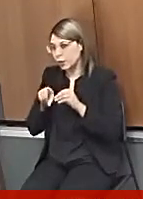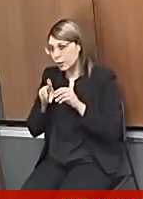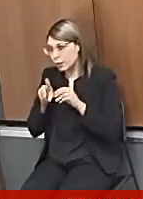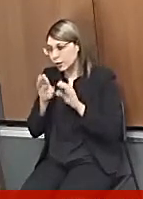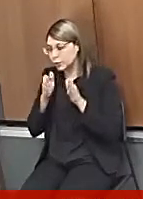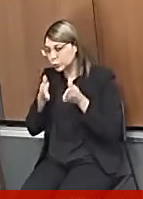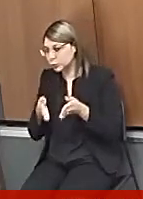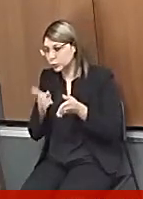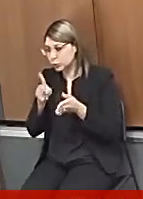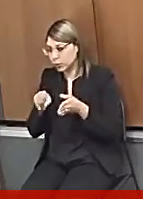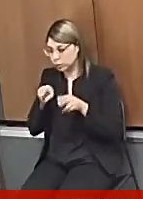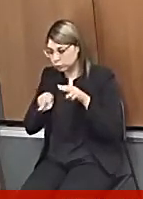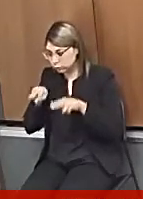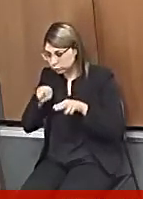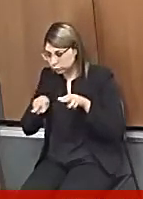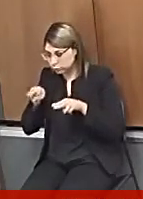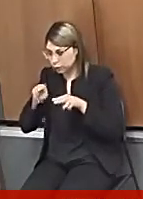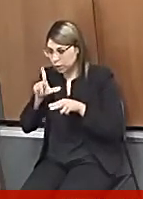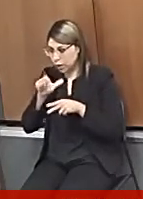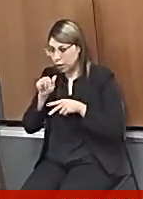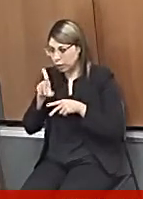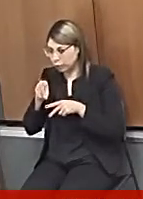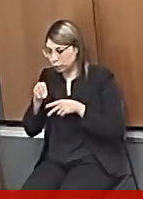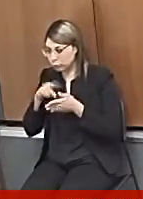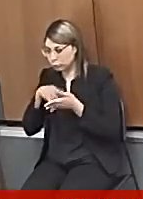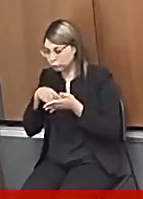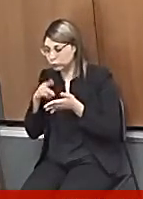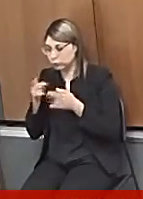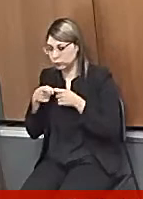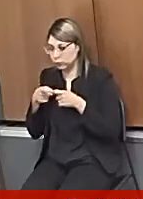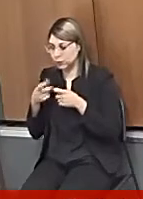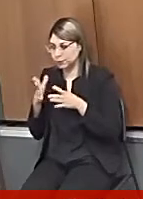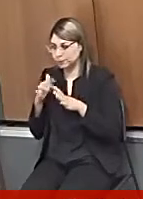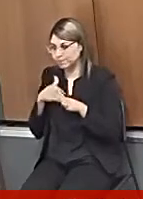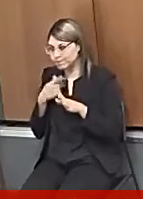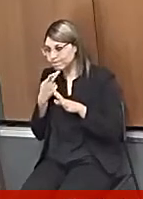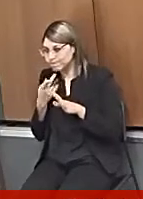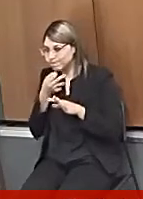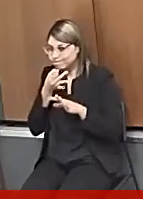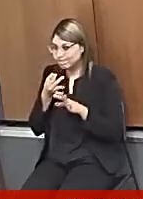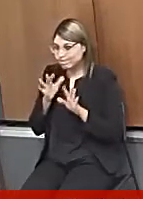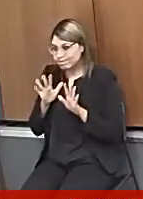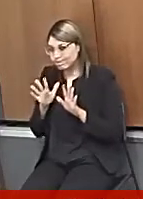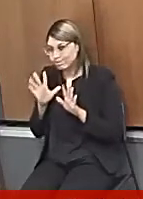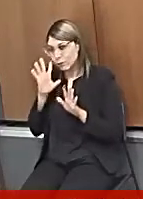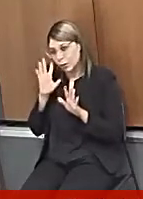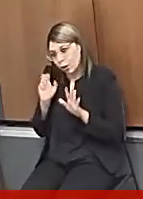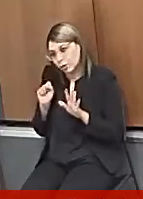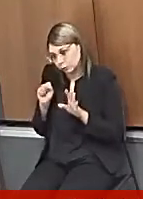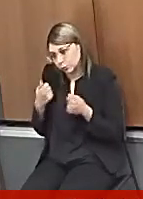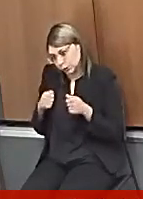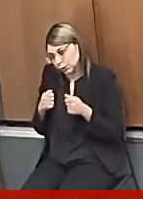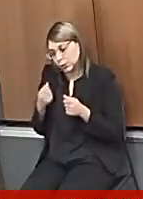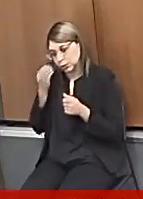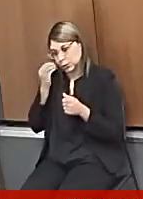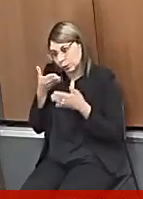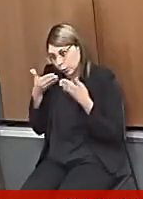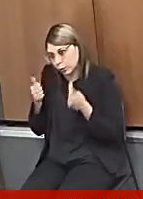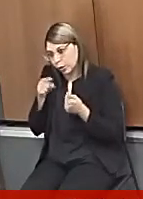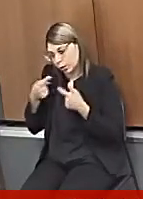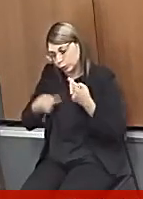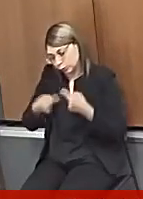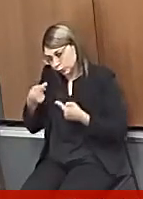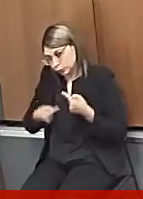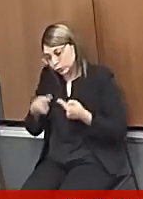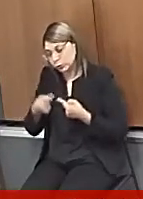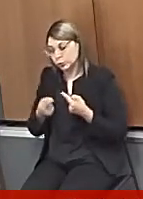inspeção médica nem do laudo médico é uma ponderação que o faria eu acho que assim também podemos e devemos amadurecer na discussão